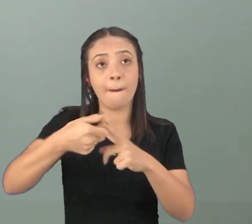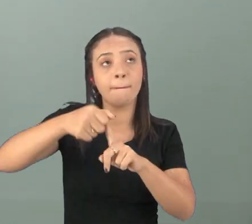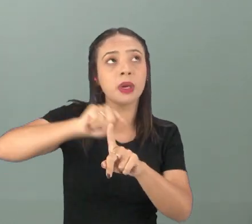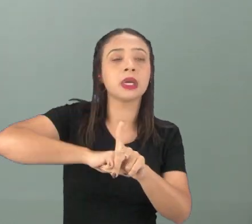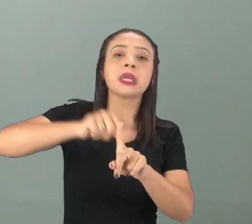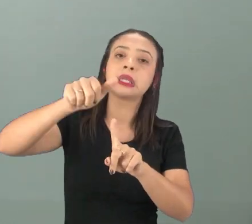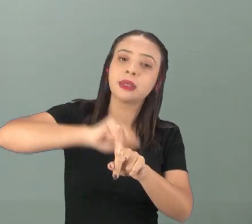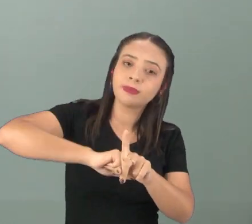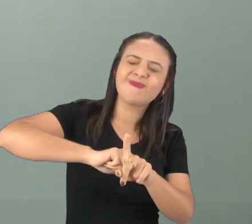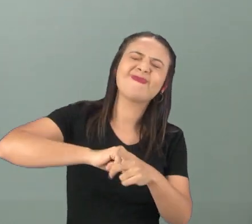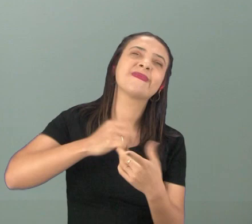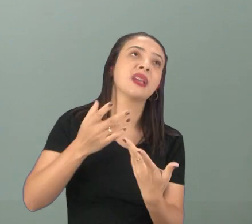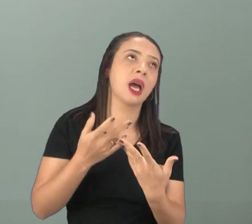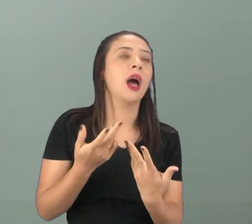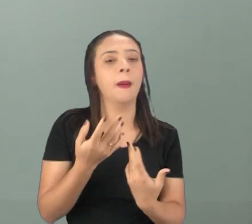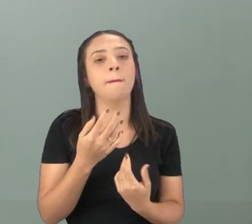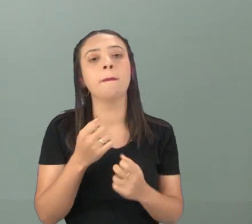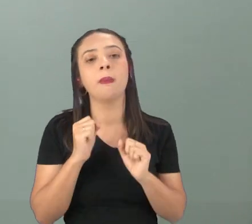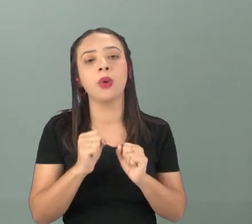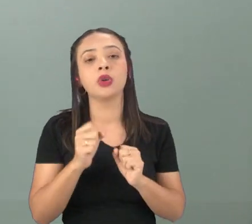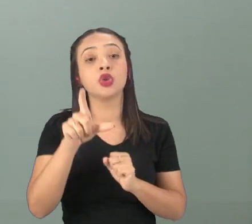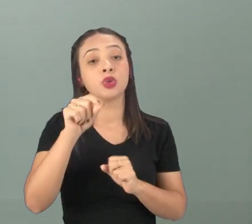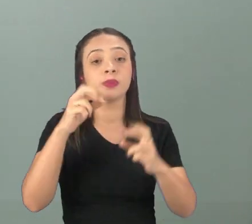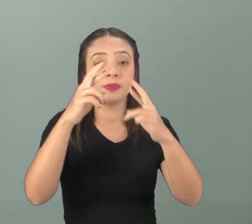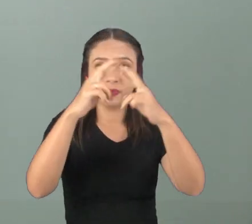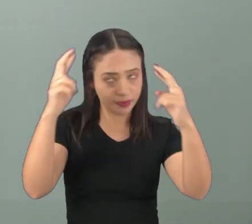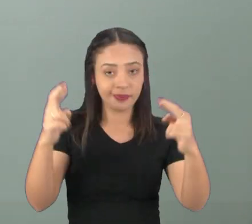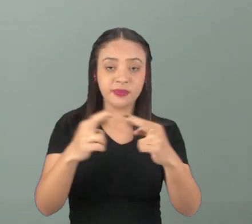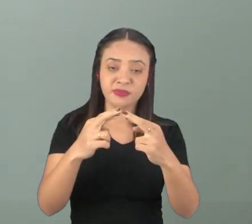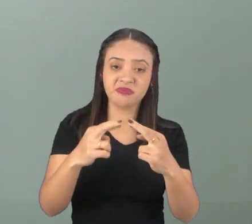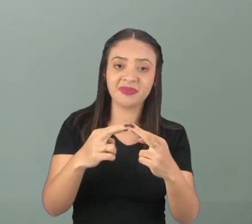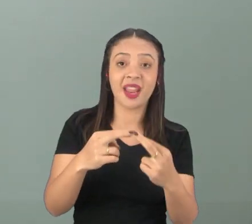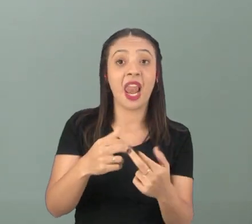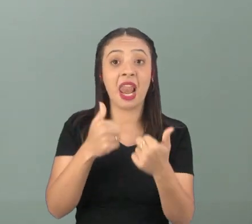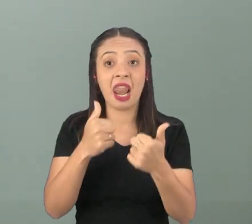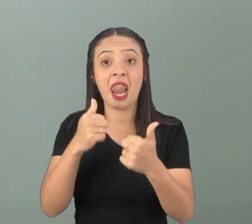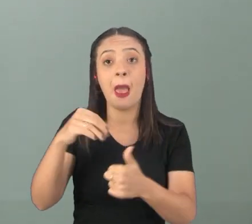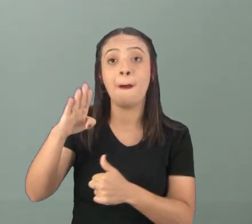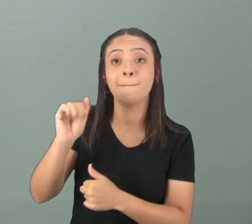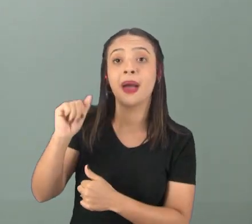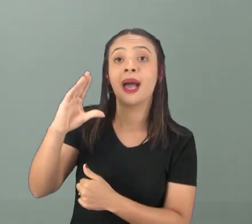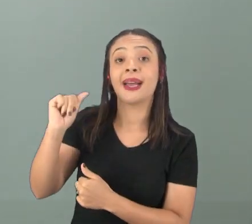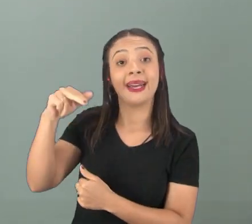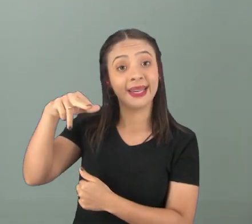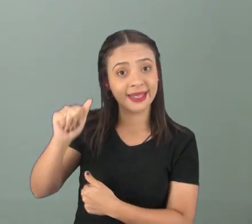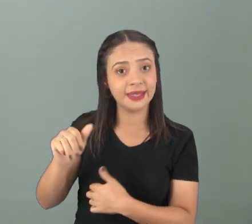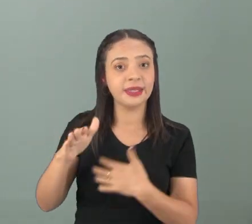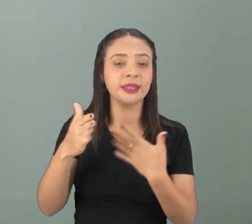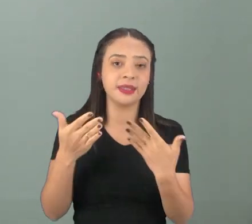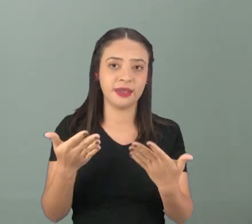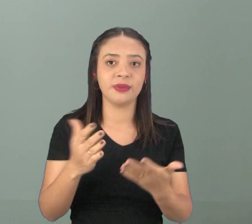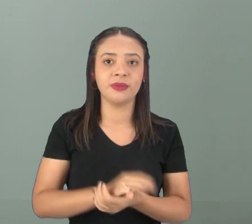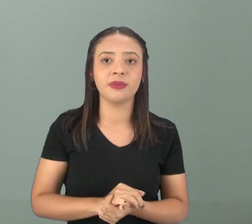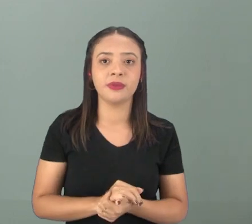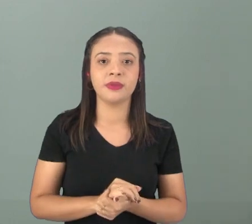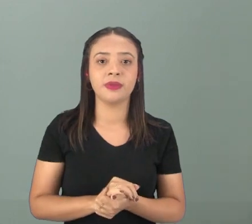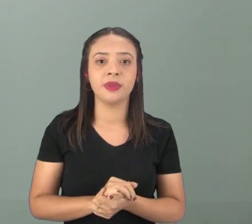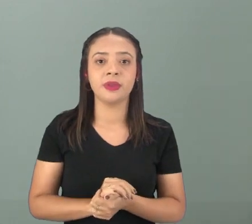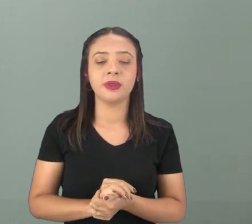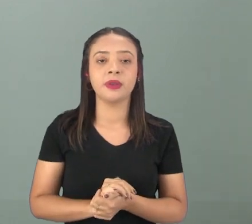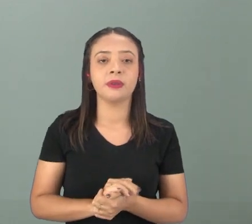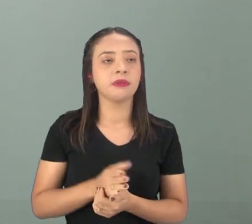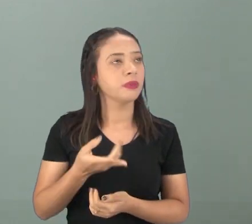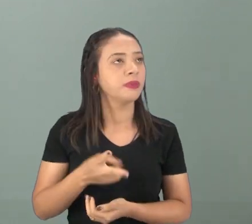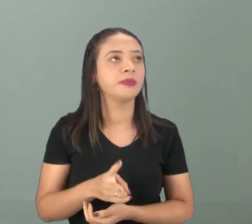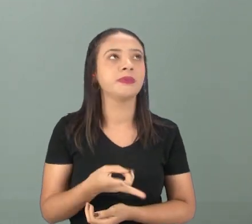banana, você pode ver algumas rimas. Bacana, cabana. E aí você vai introduzindo em seu poema. E